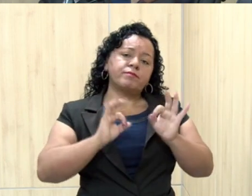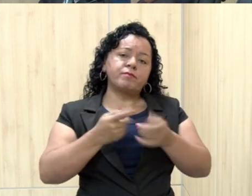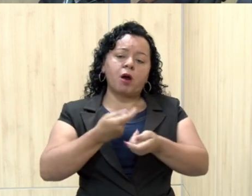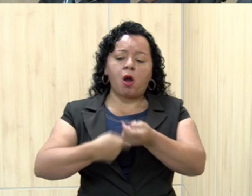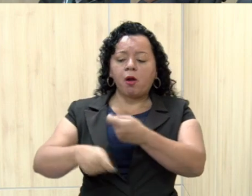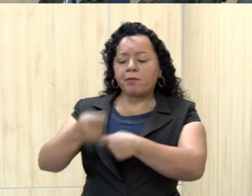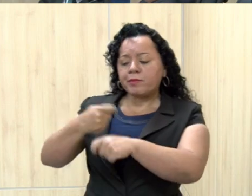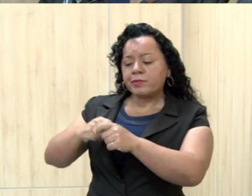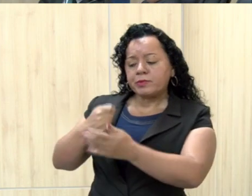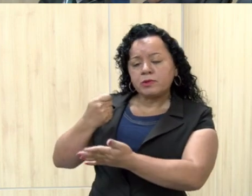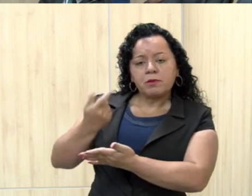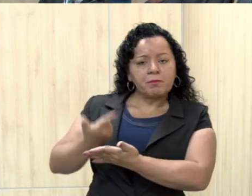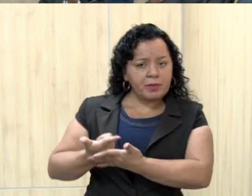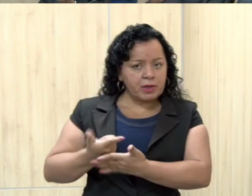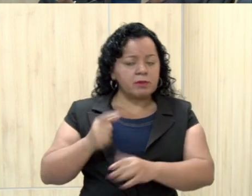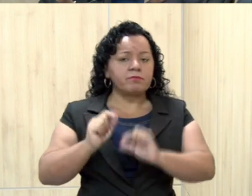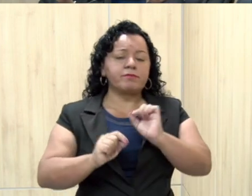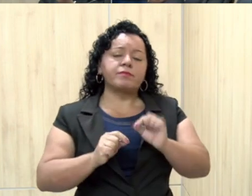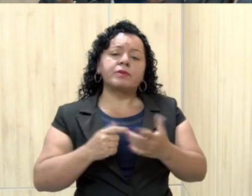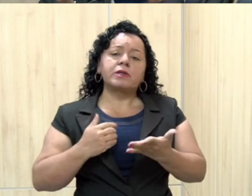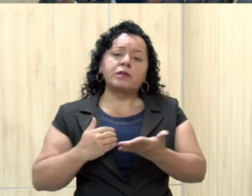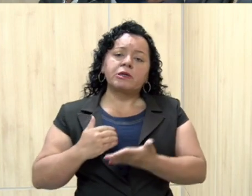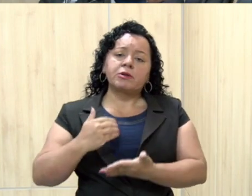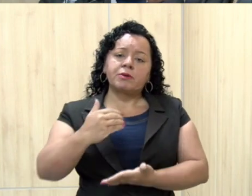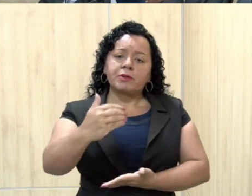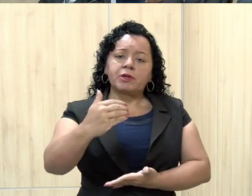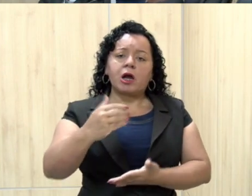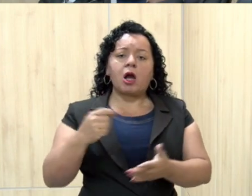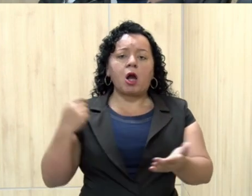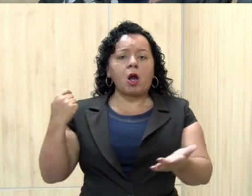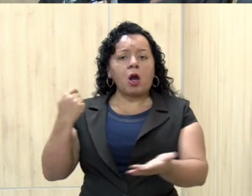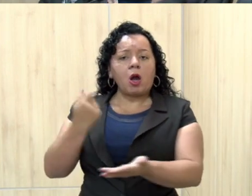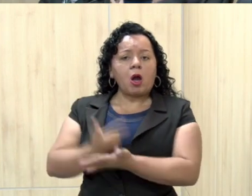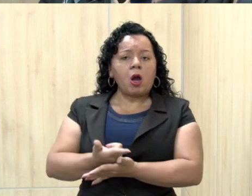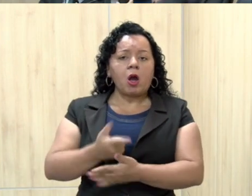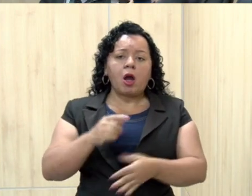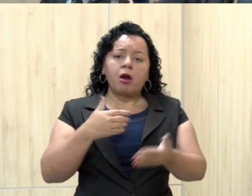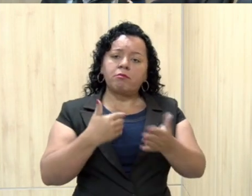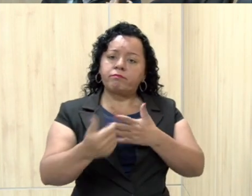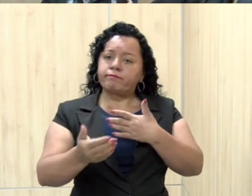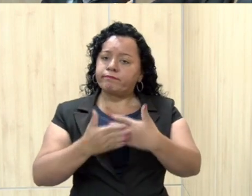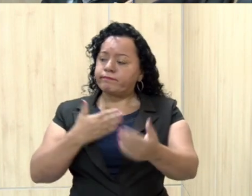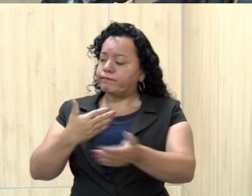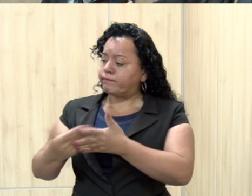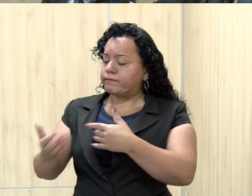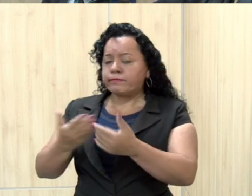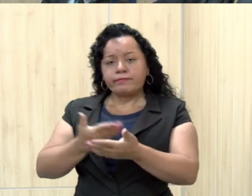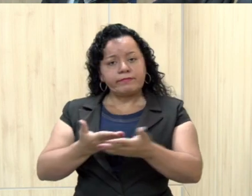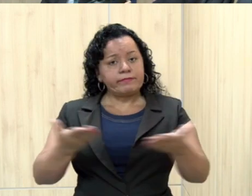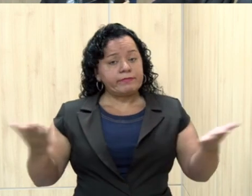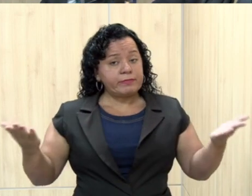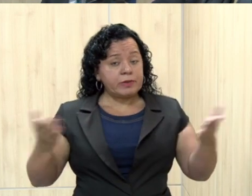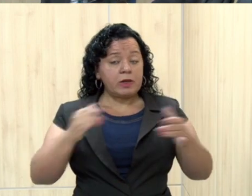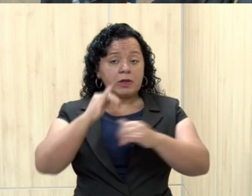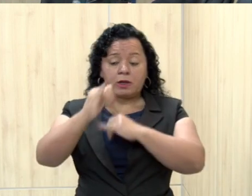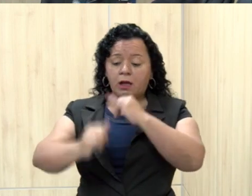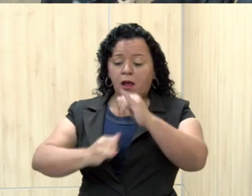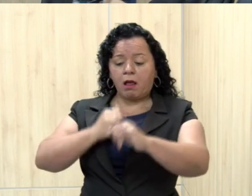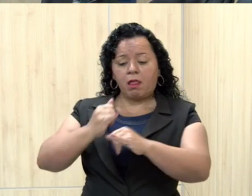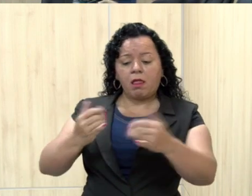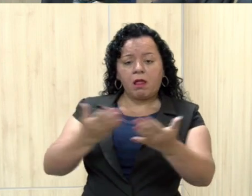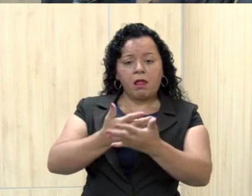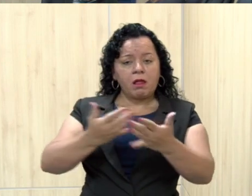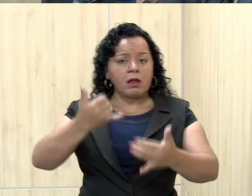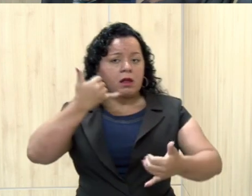controle do que a gente paga né desde o momento que a gente compra qualquer coisa e essa em relação a internet móvel